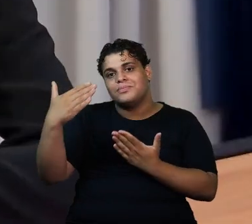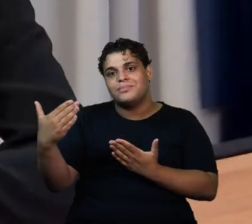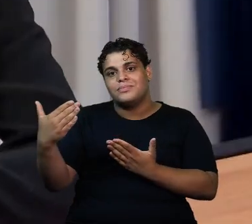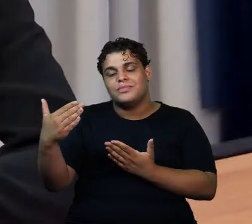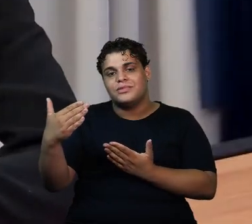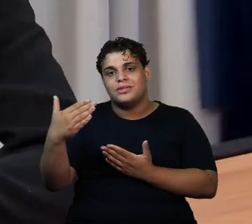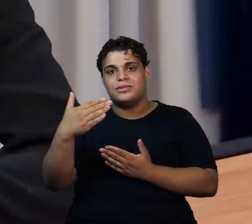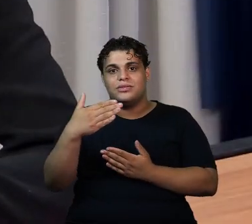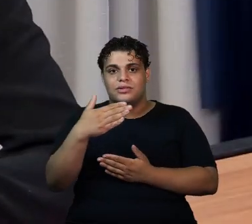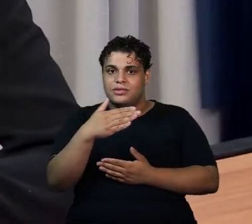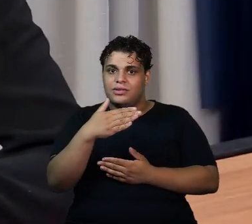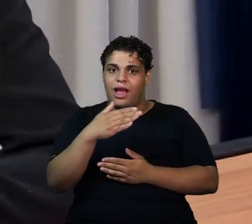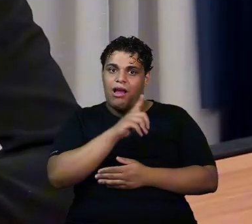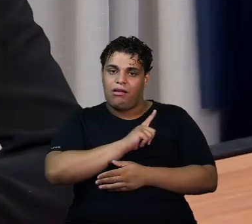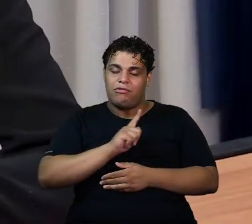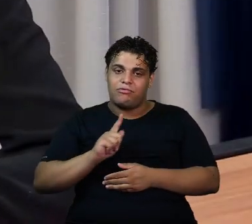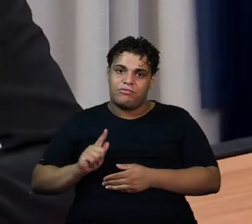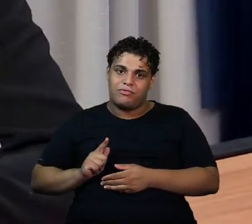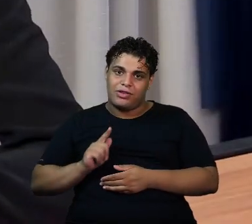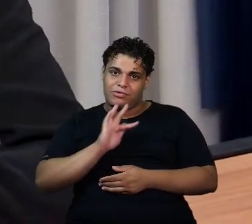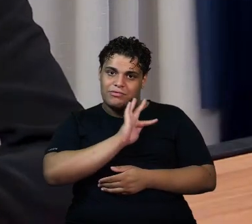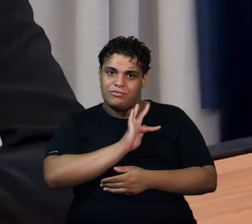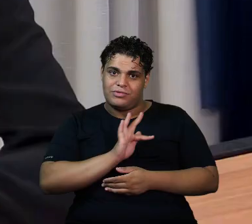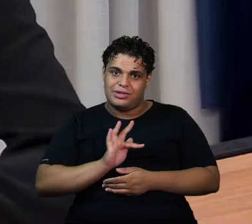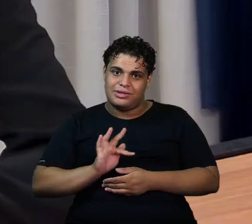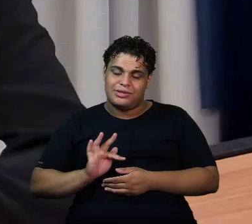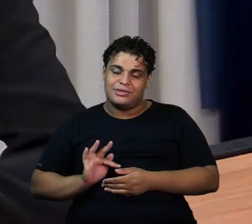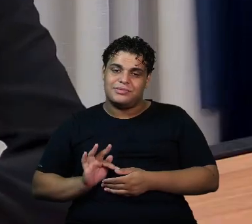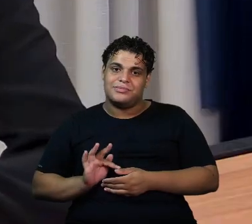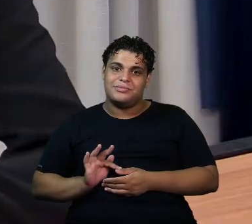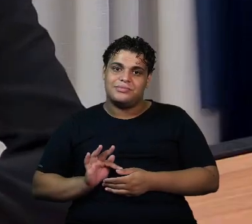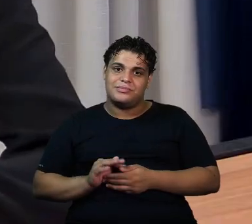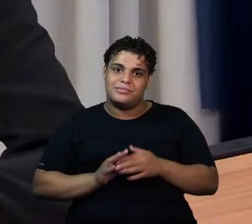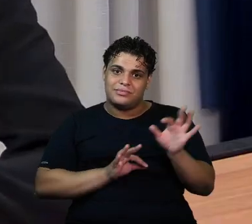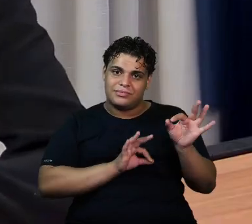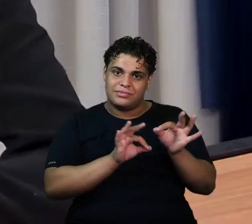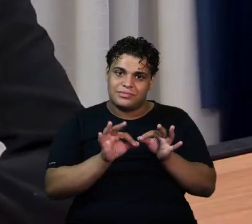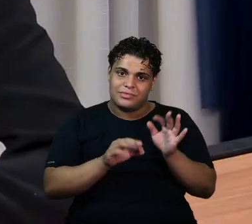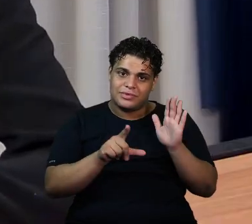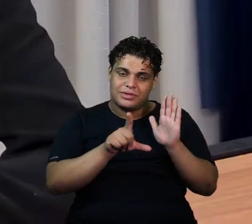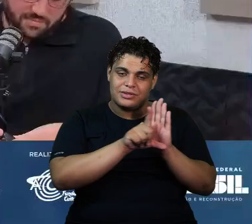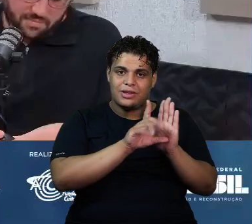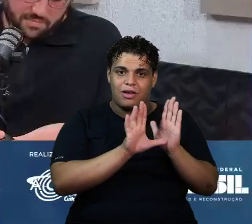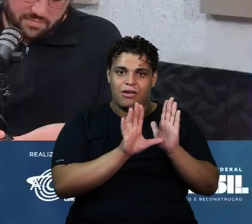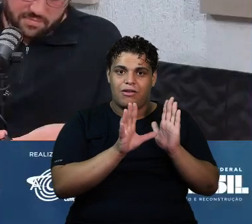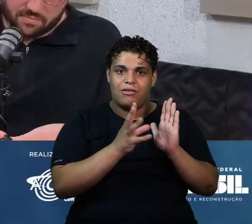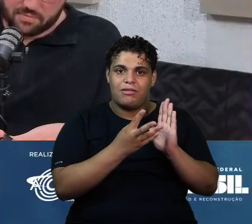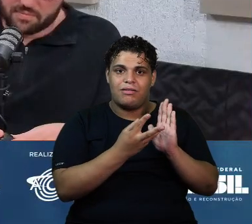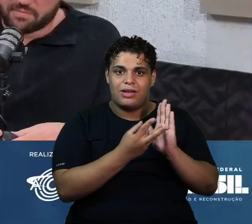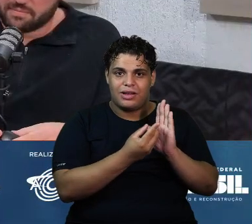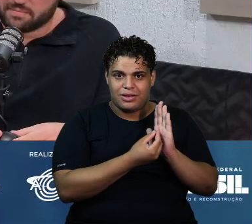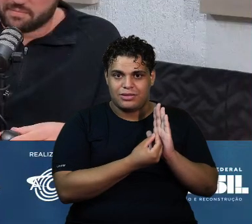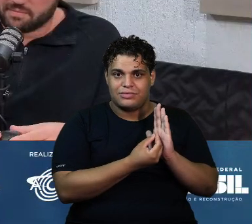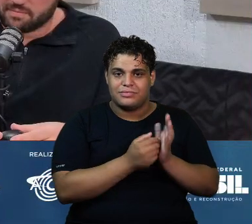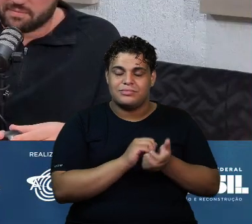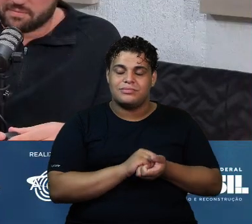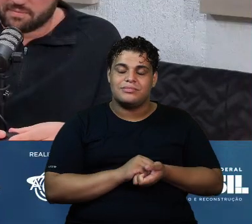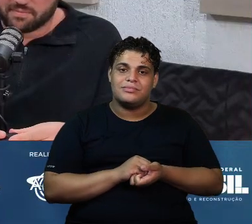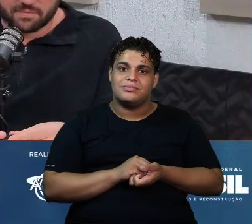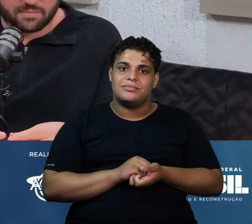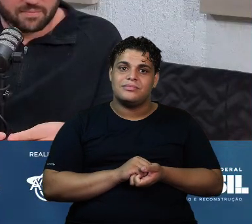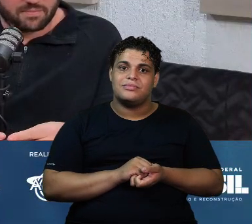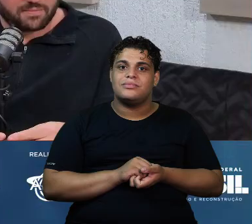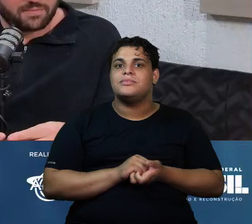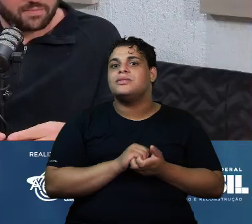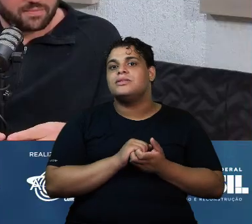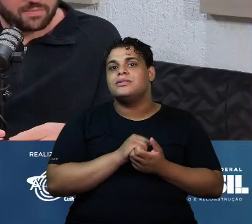ao governo federal, né? Porque é um projeto feito através da Lei de Incentivo à Cultura. E eu quero deixar o nosso abraço